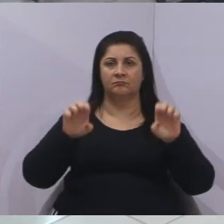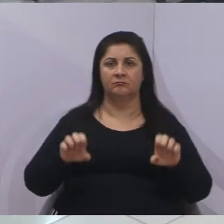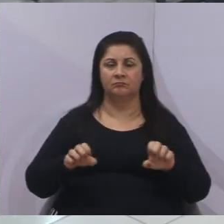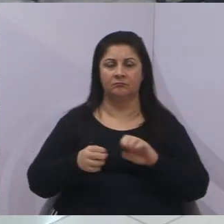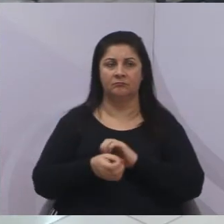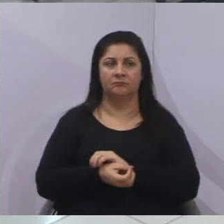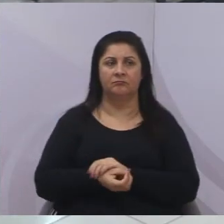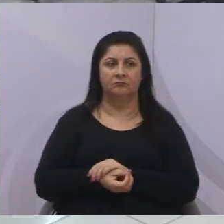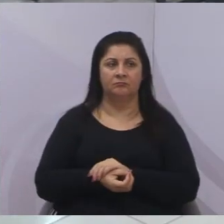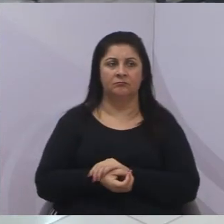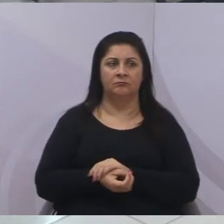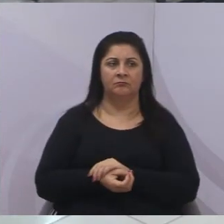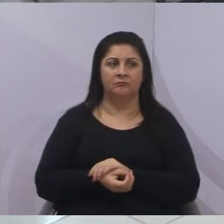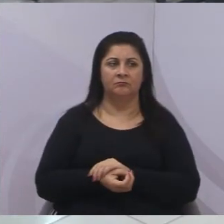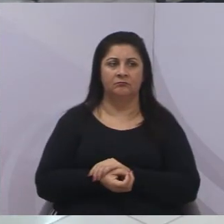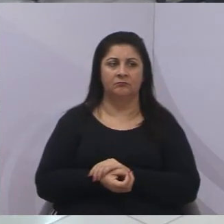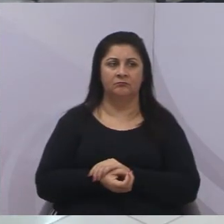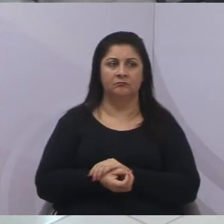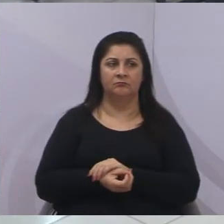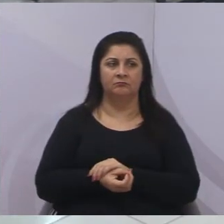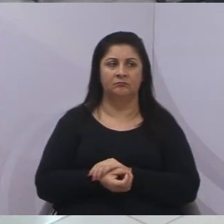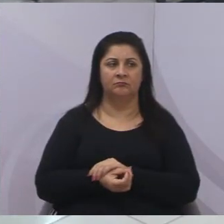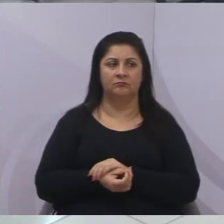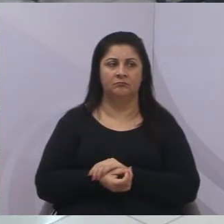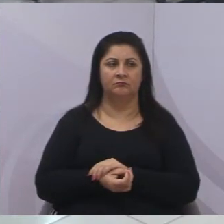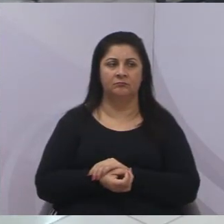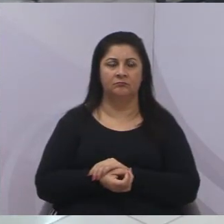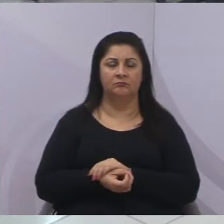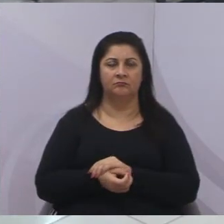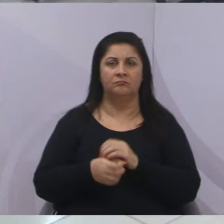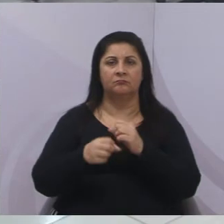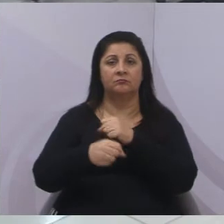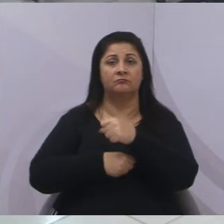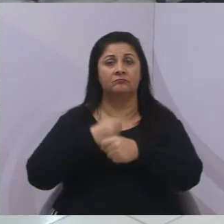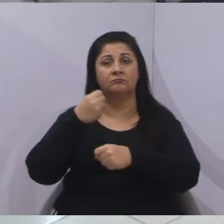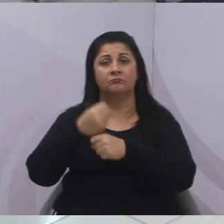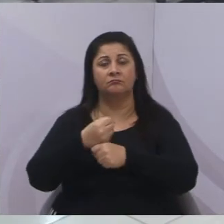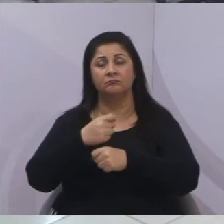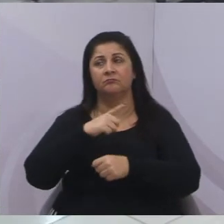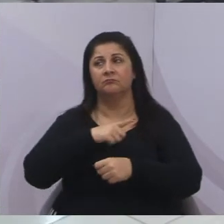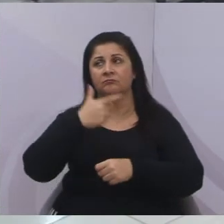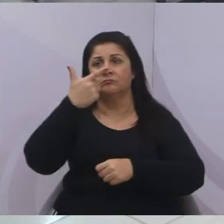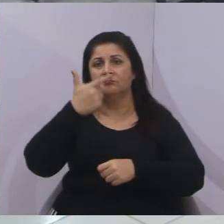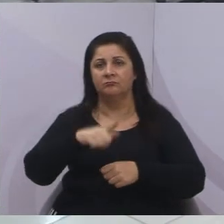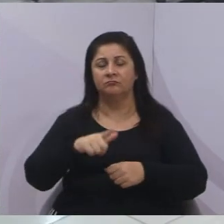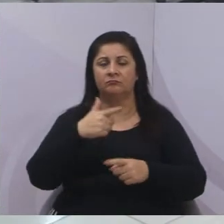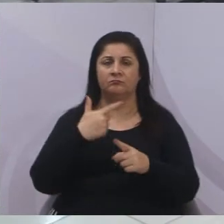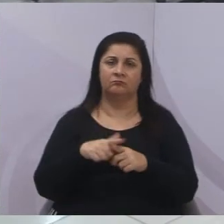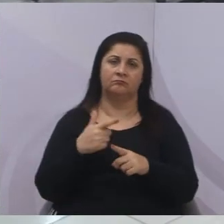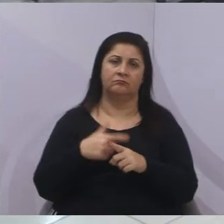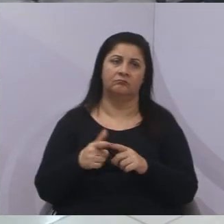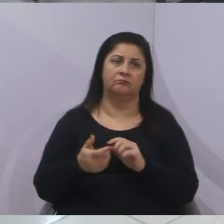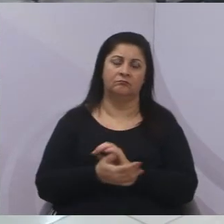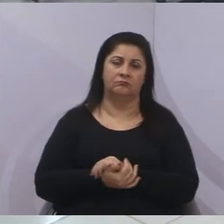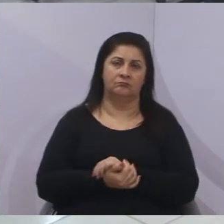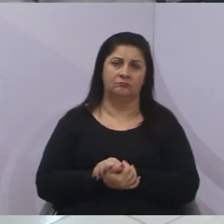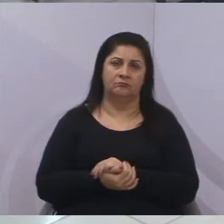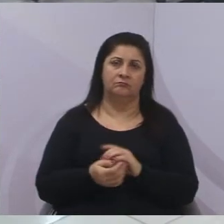e nós vamos passar em 2022 ter outros problemas com os profissionais que já estão.